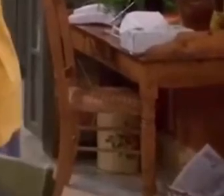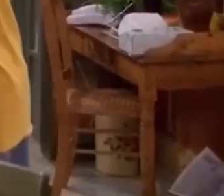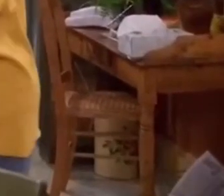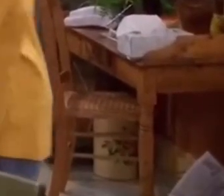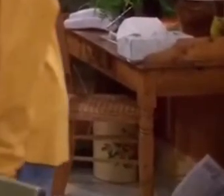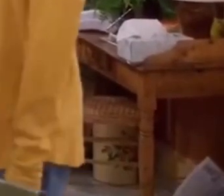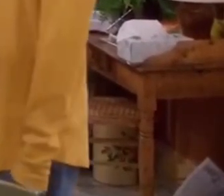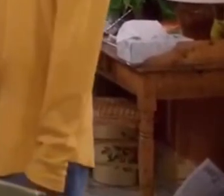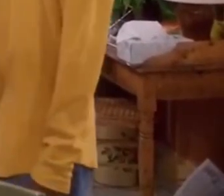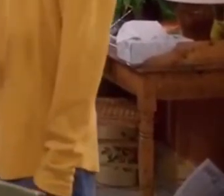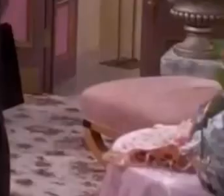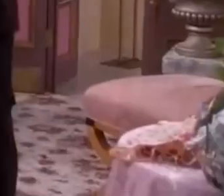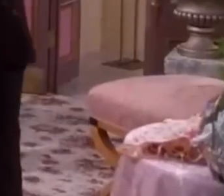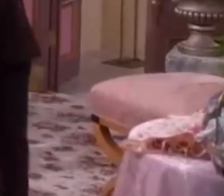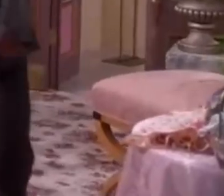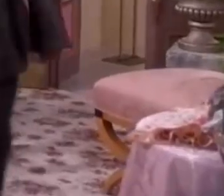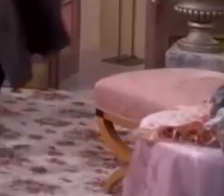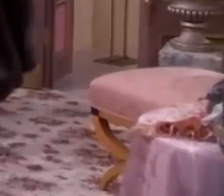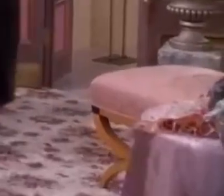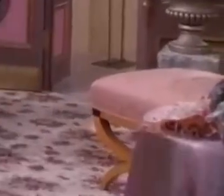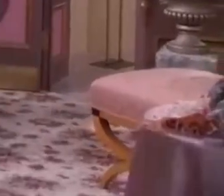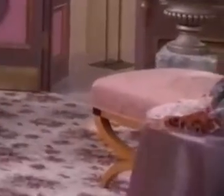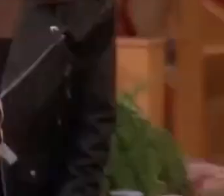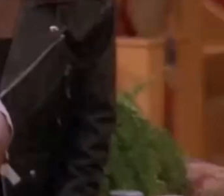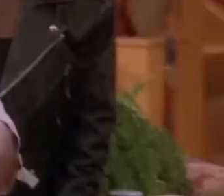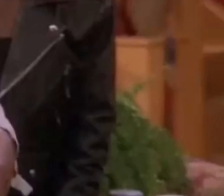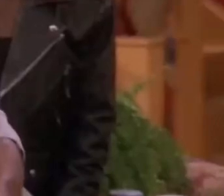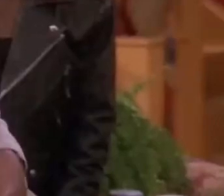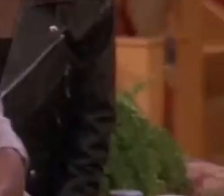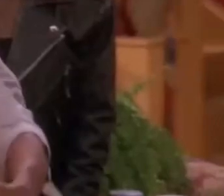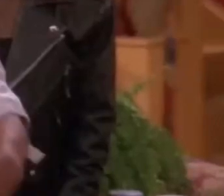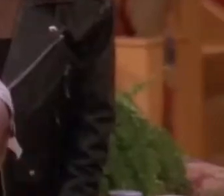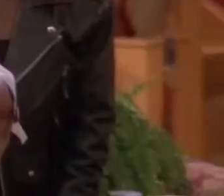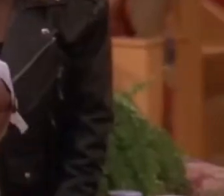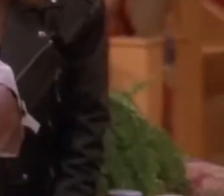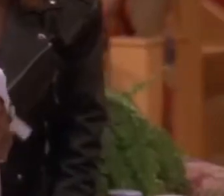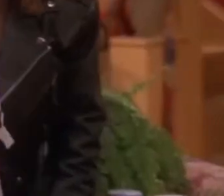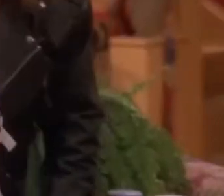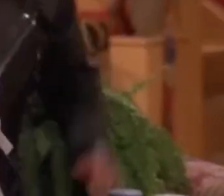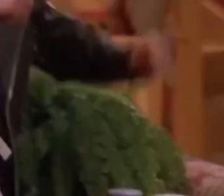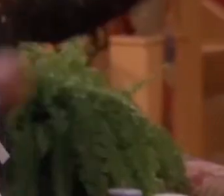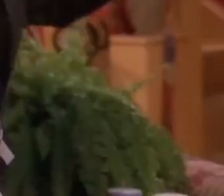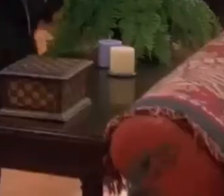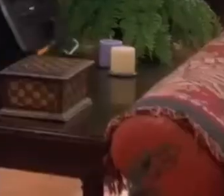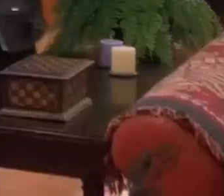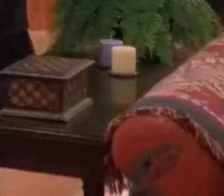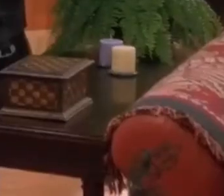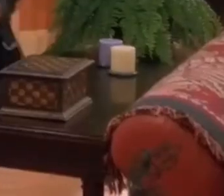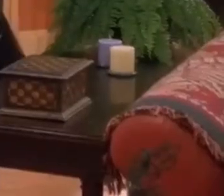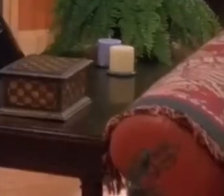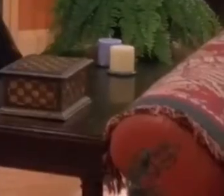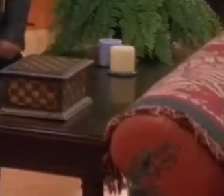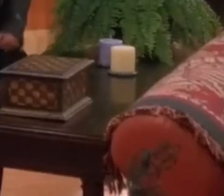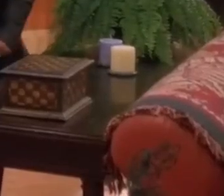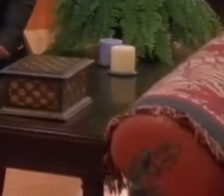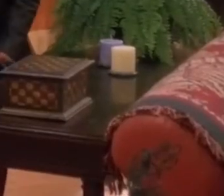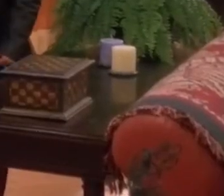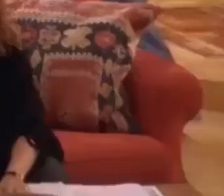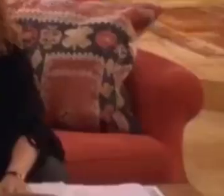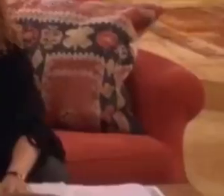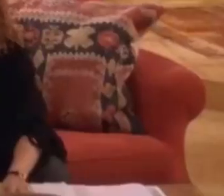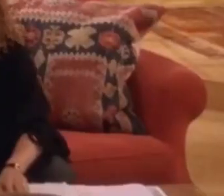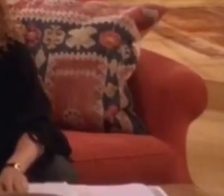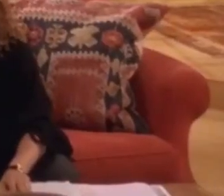Damon Wayans é um chefe de família empenhado em resolver todos os problemas do cotidiano de sua atrapalhada